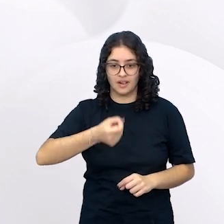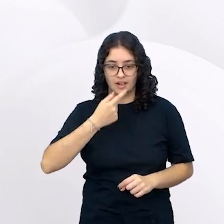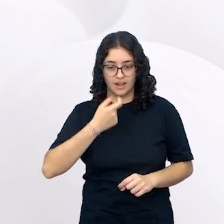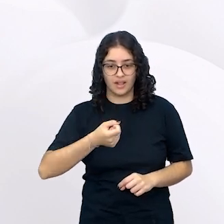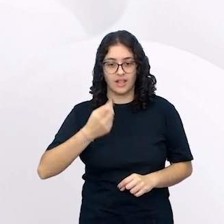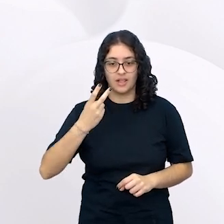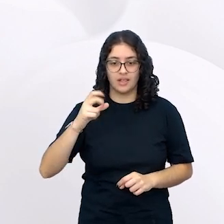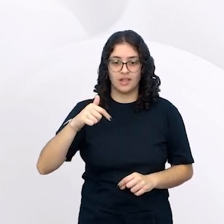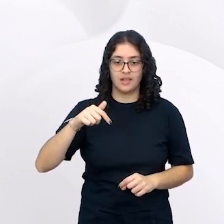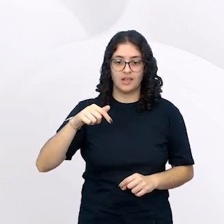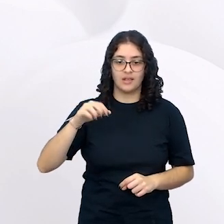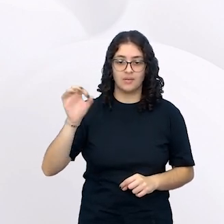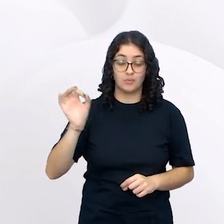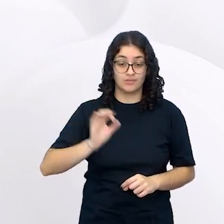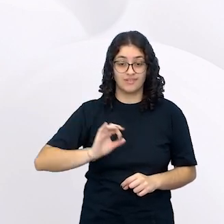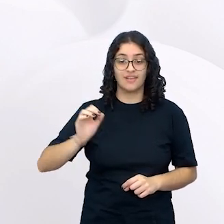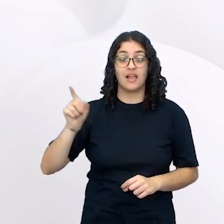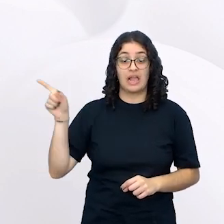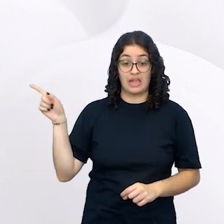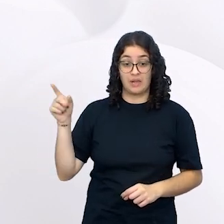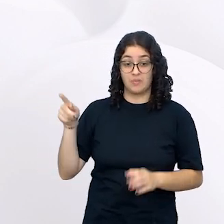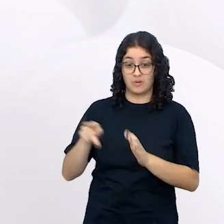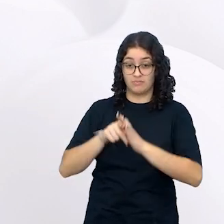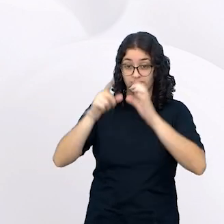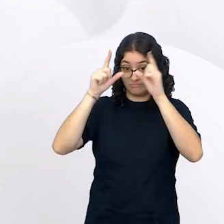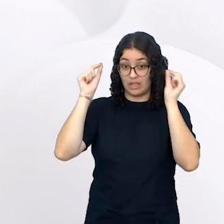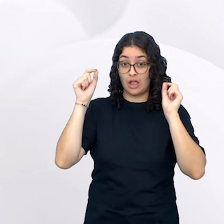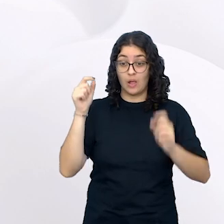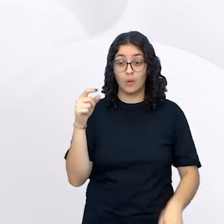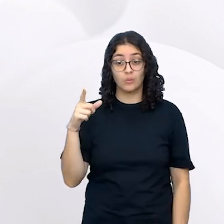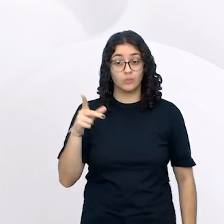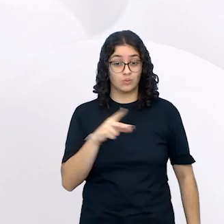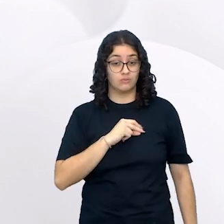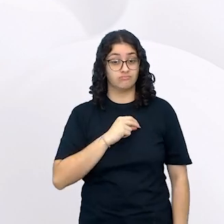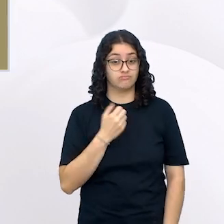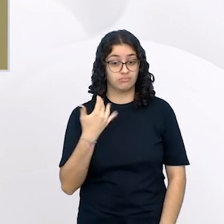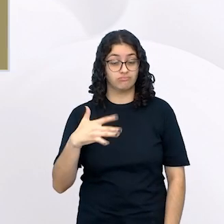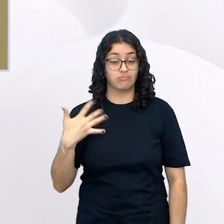enfermagem, grande número, não é? Sim, muito. Muito.